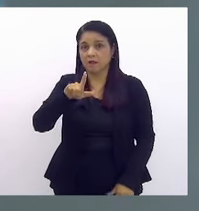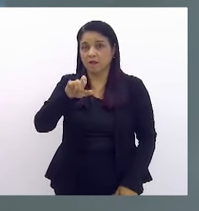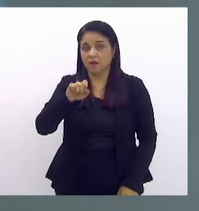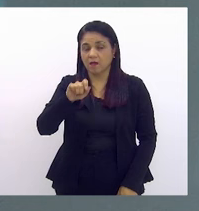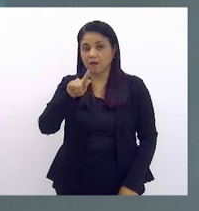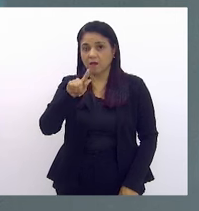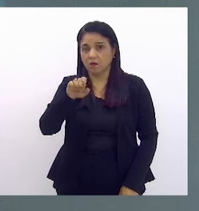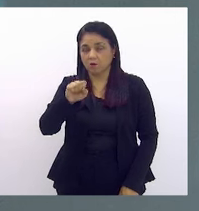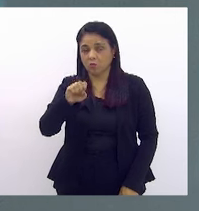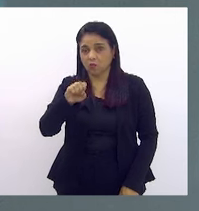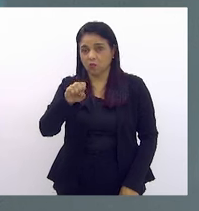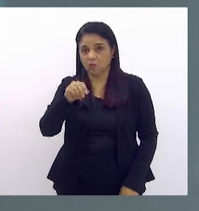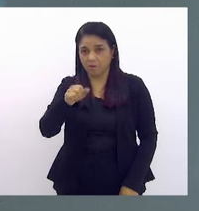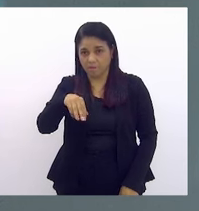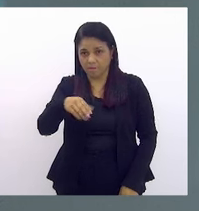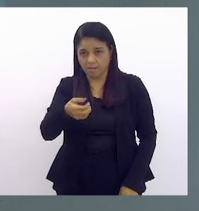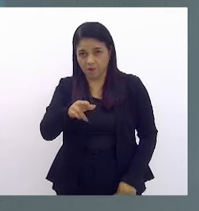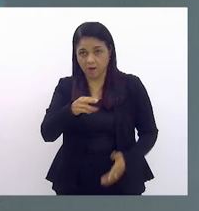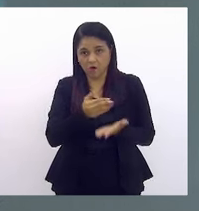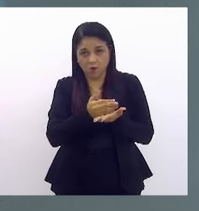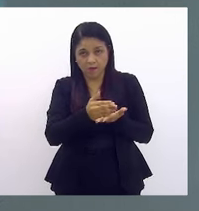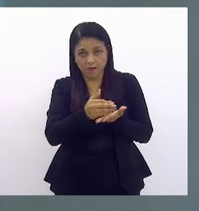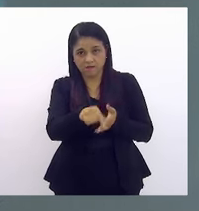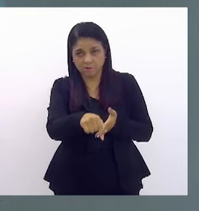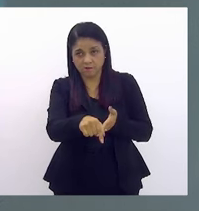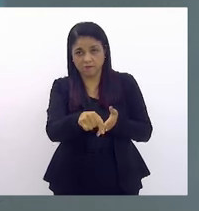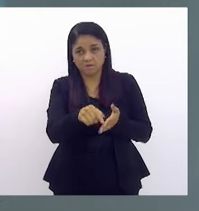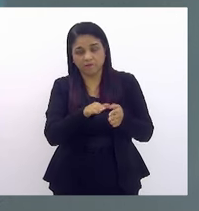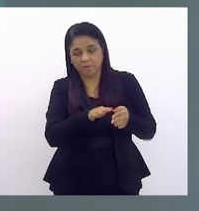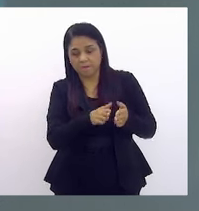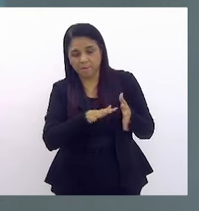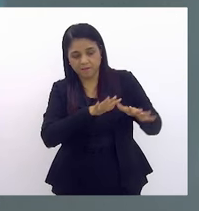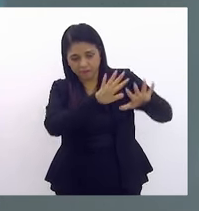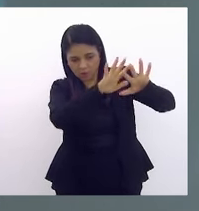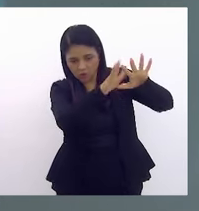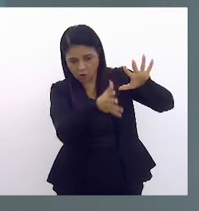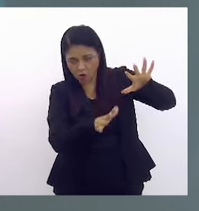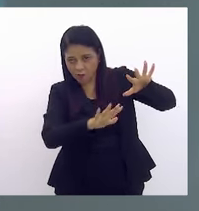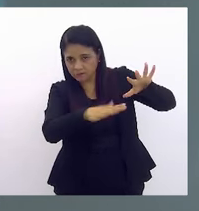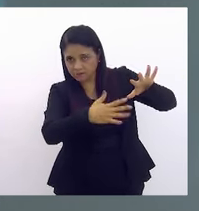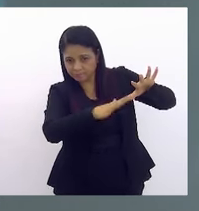o Recanto, canalzinho do Recanto, é o canal da costa. Né? Aqui começa...